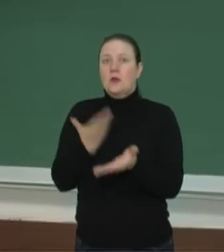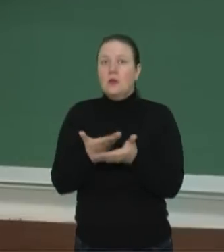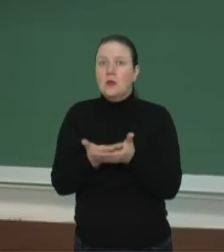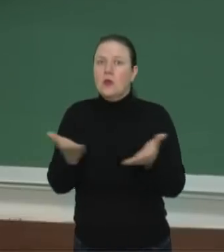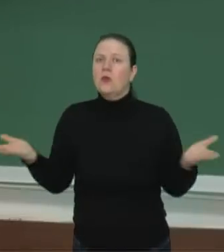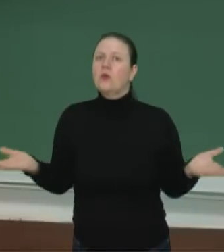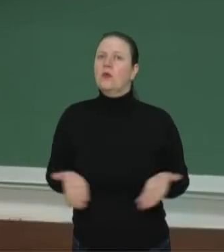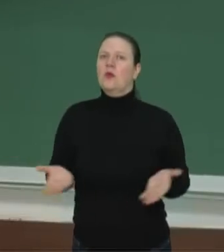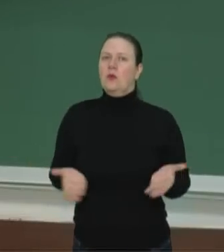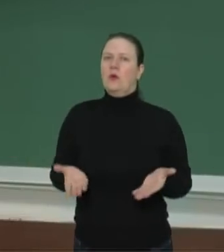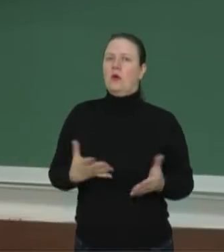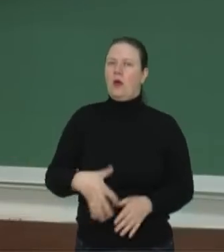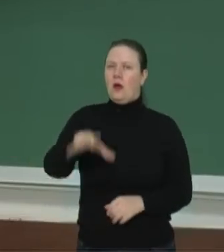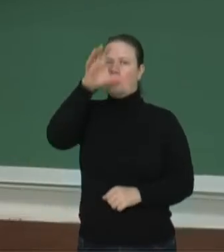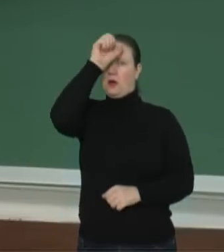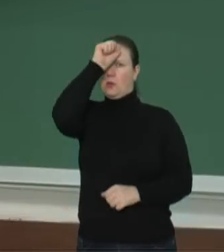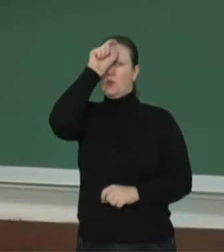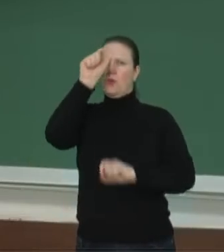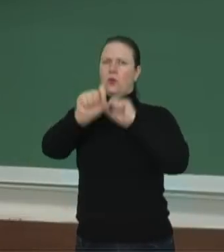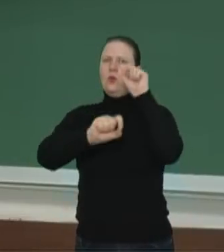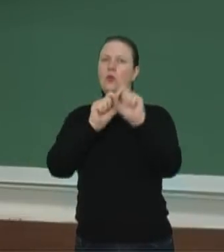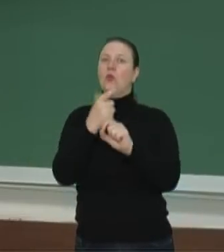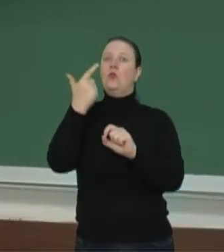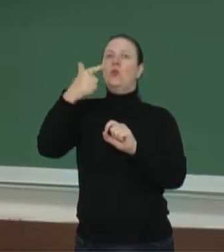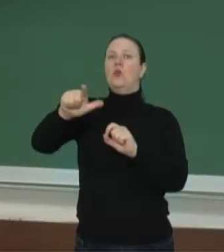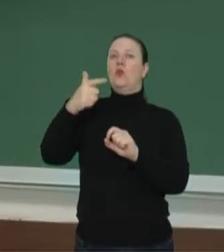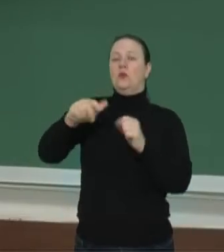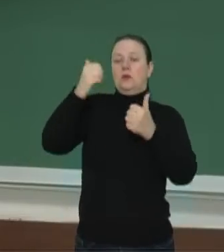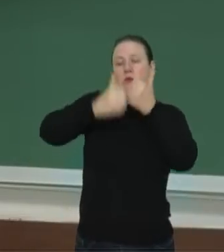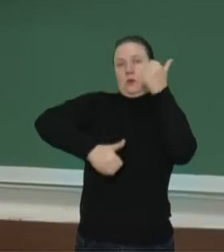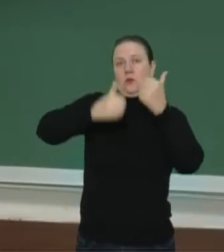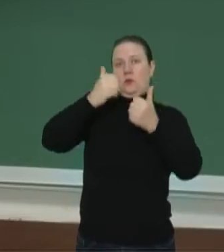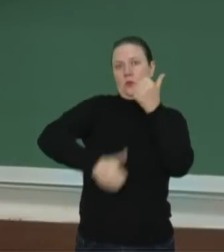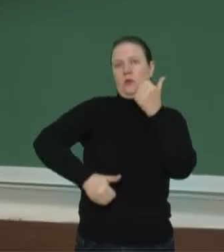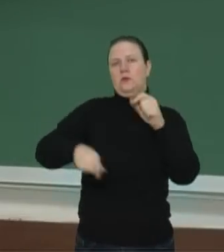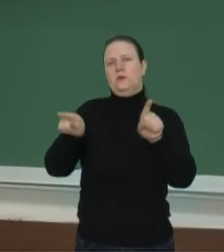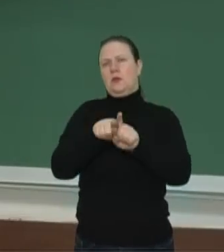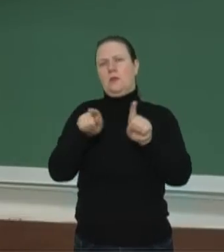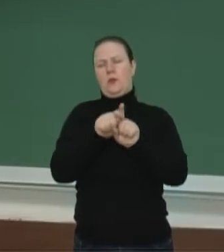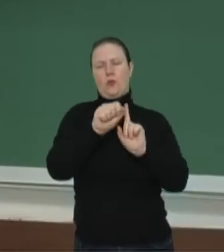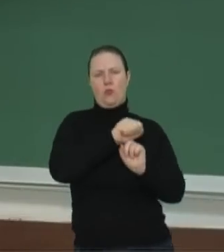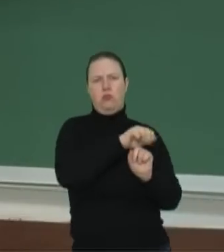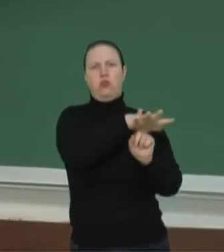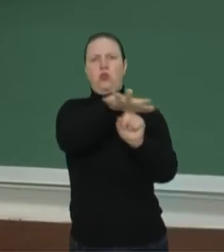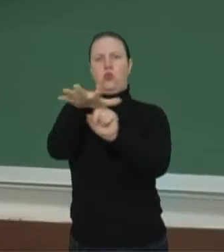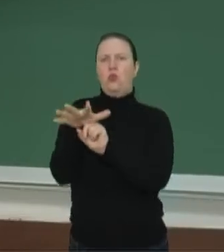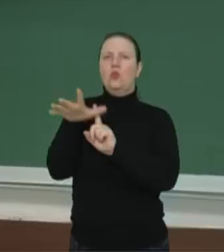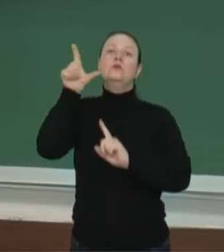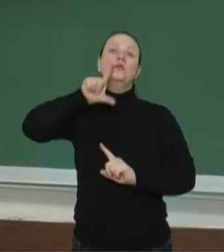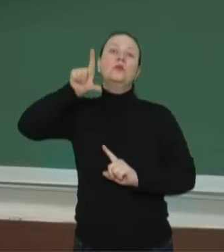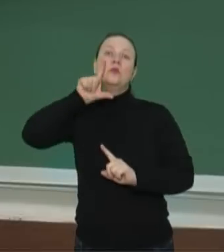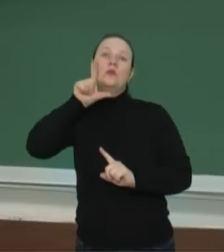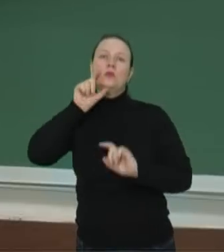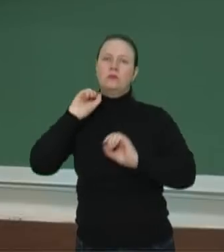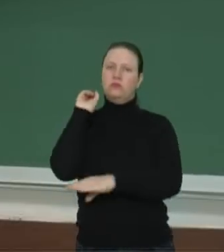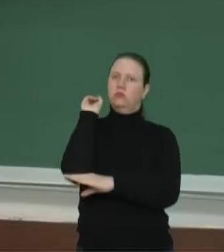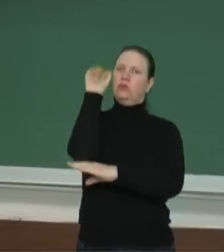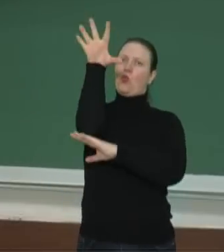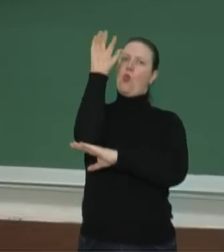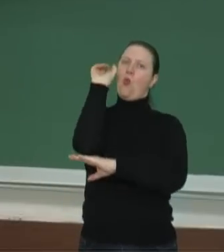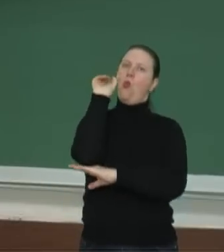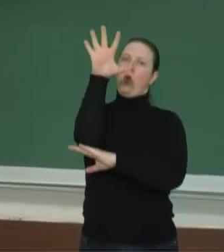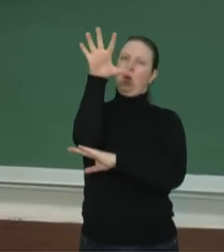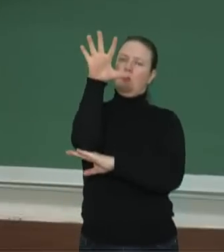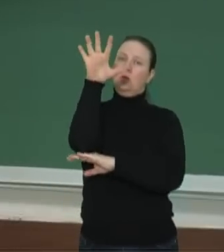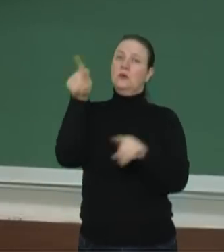hoje, nós vamos aprender um pouquinho sobre um outro esporte muito popular nos Estados Unidos, o